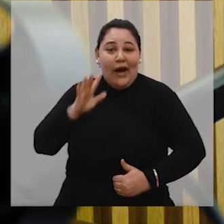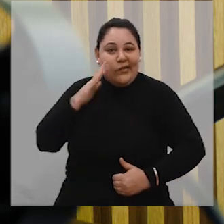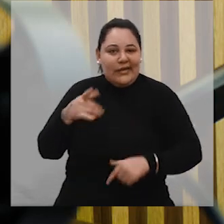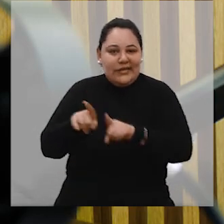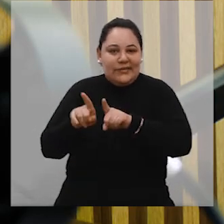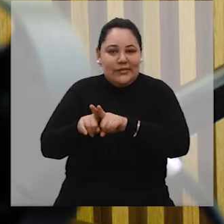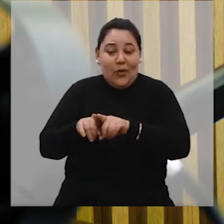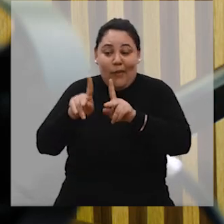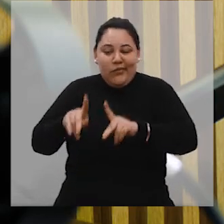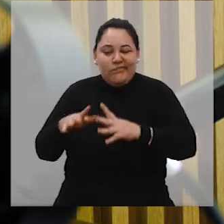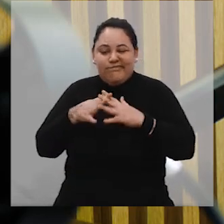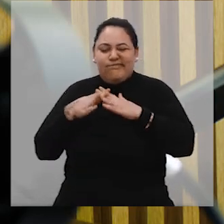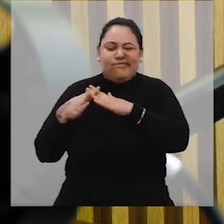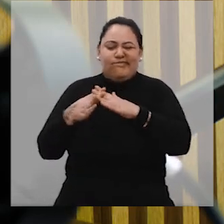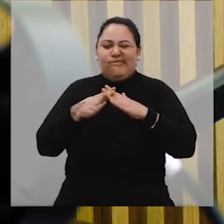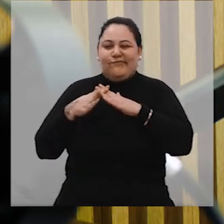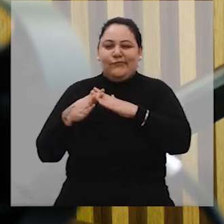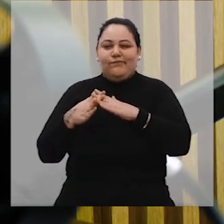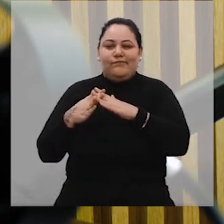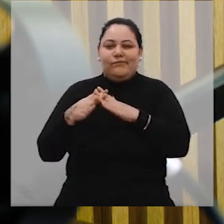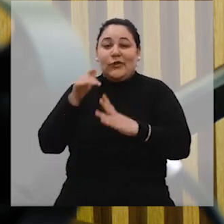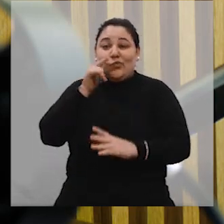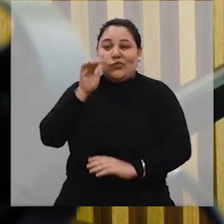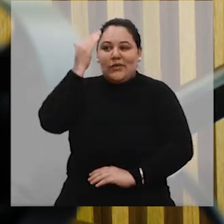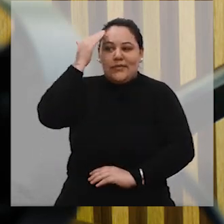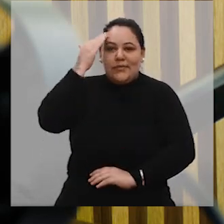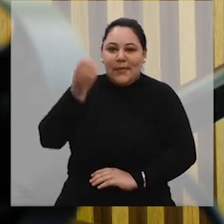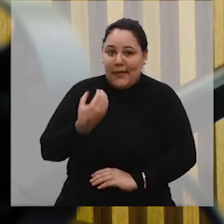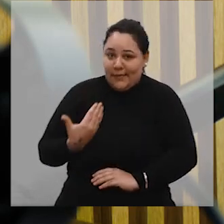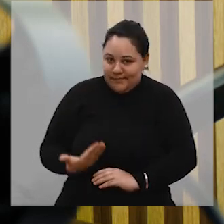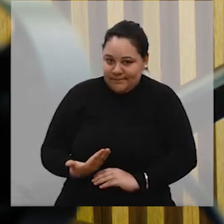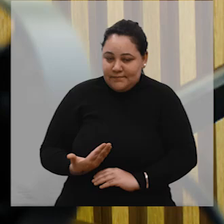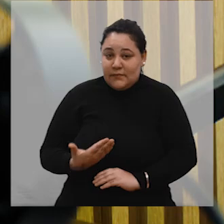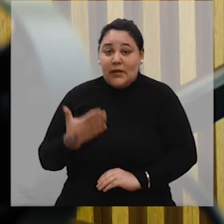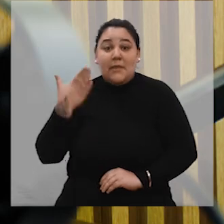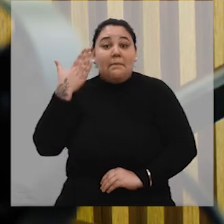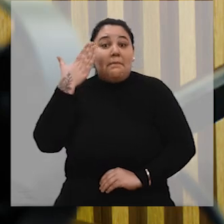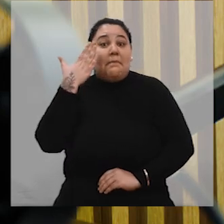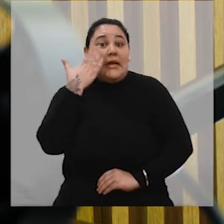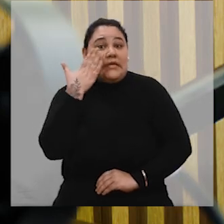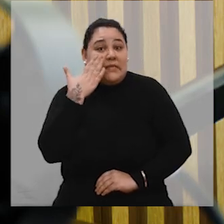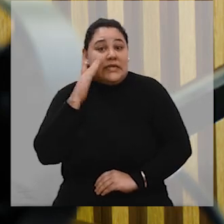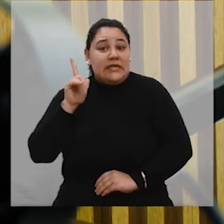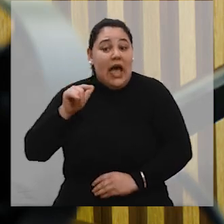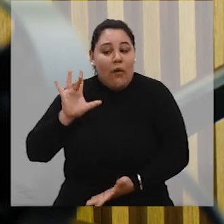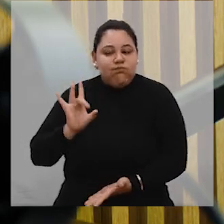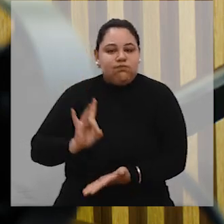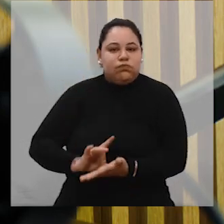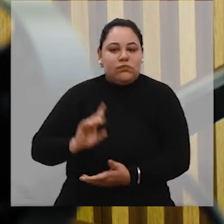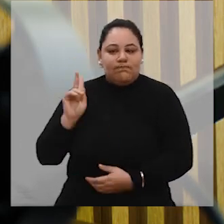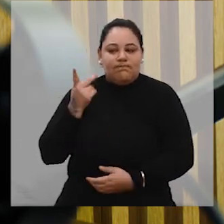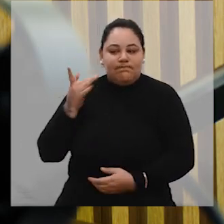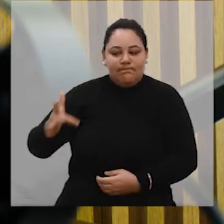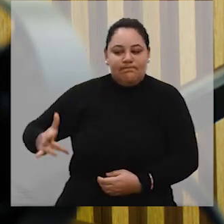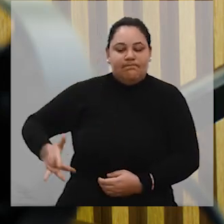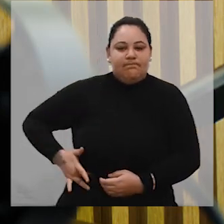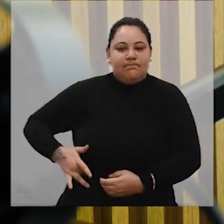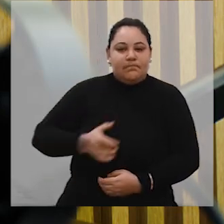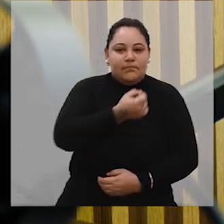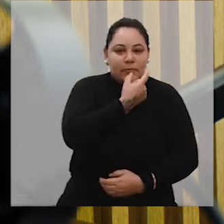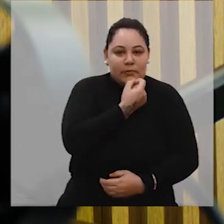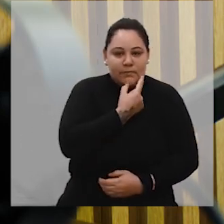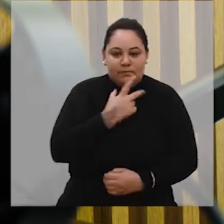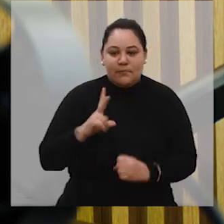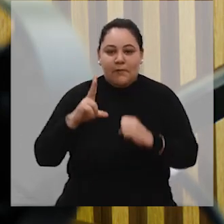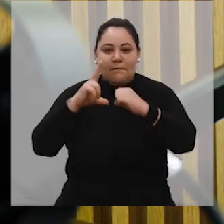gente fazer esse diagnóstico. Para saber se nós estamos diante de uma hepatite medicamentosa, autoimune ou viral,